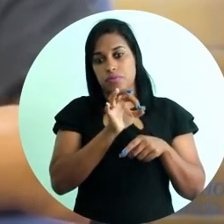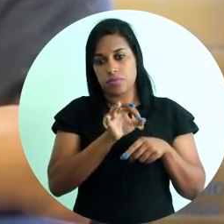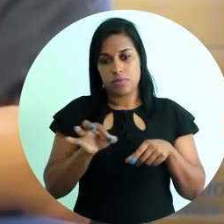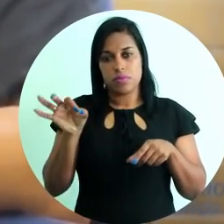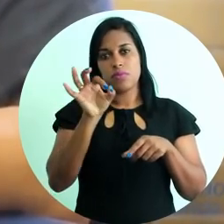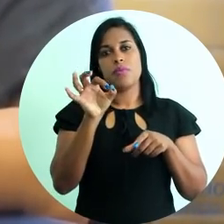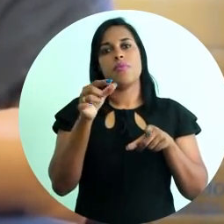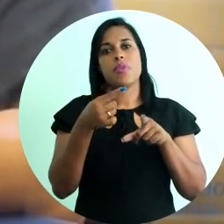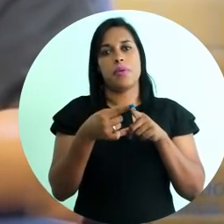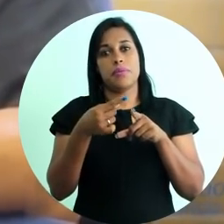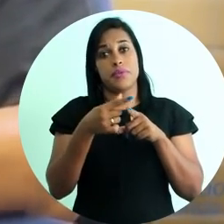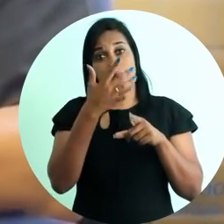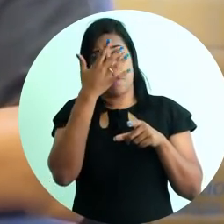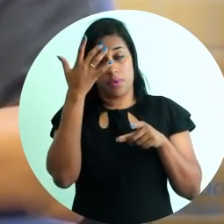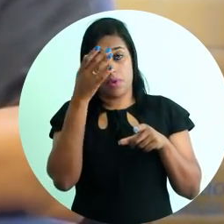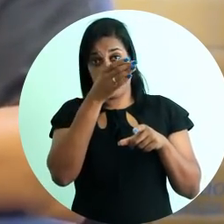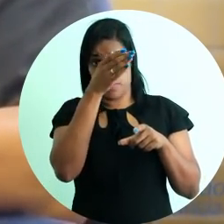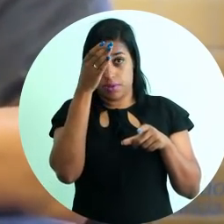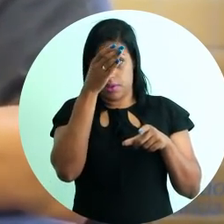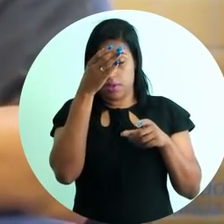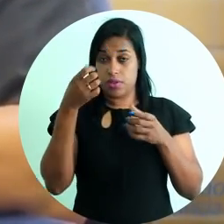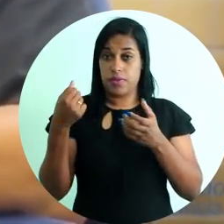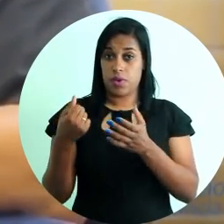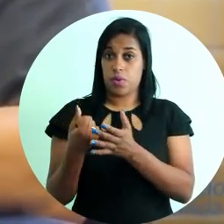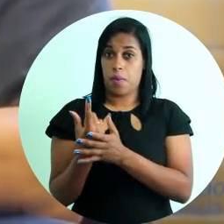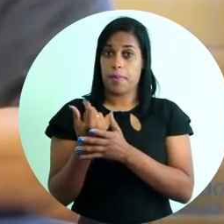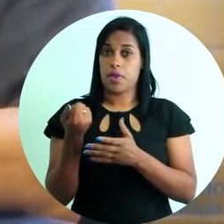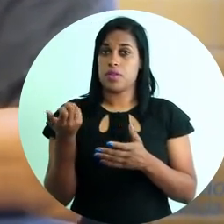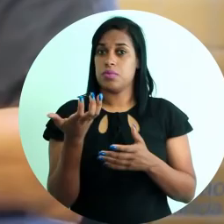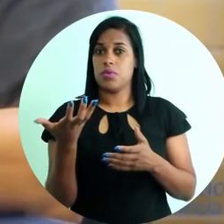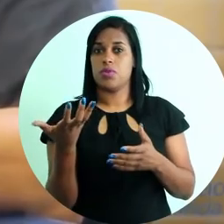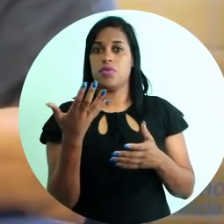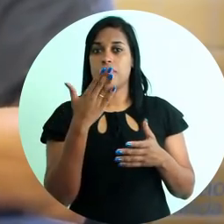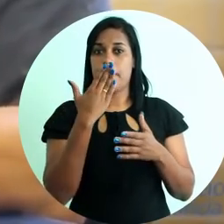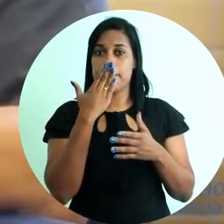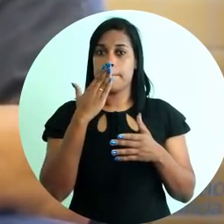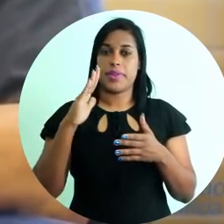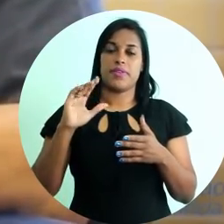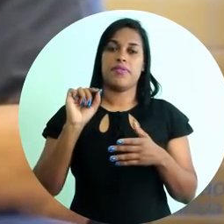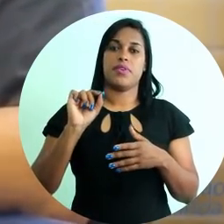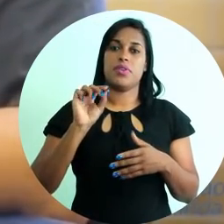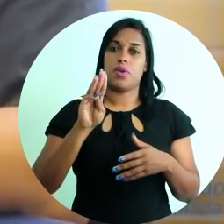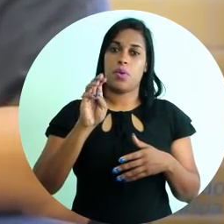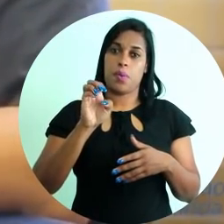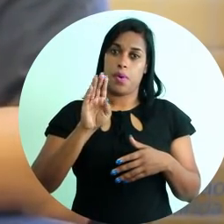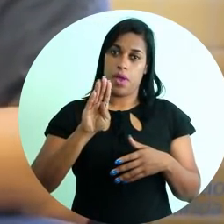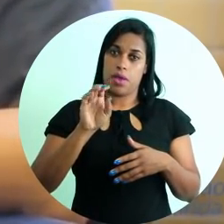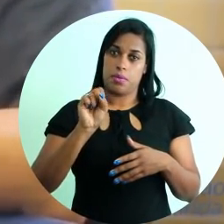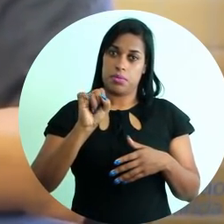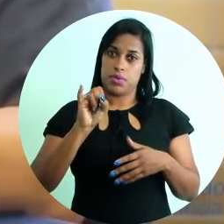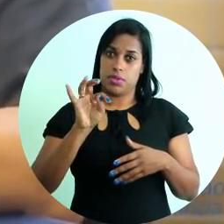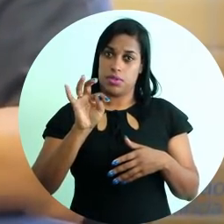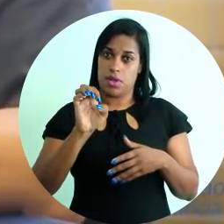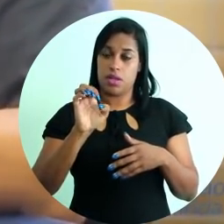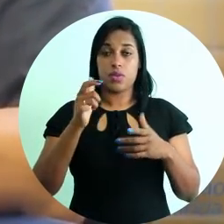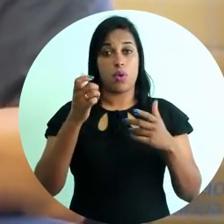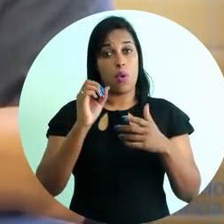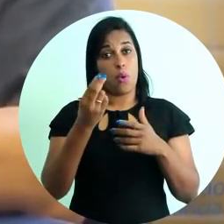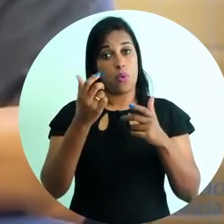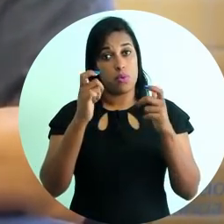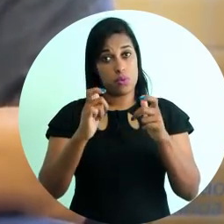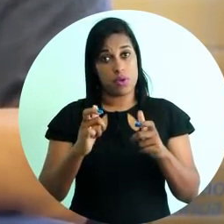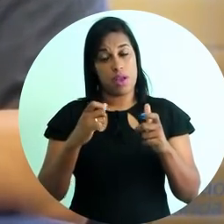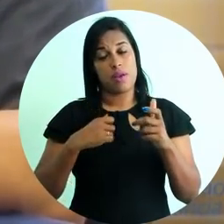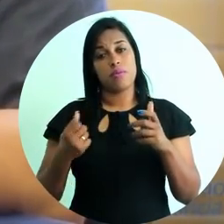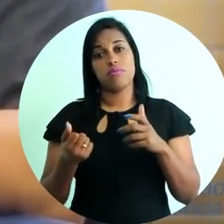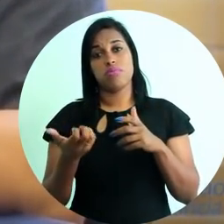o consumidor, a pessoa que vai comprar esse produto, vai preferir o website ou o lugar onde ele tenha mais agilidade no